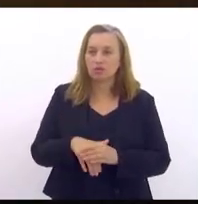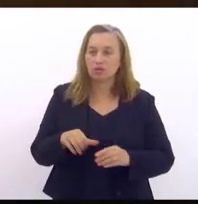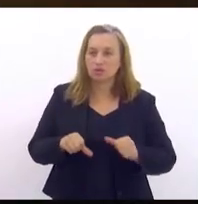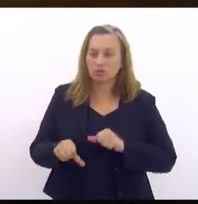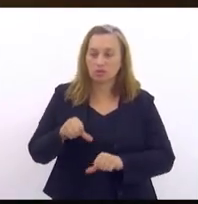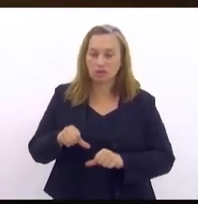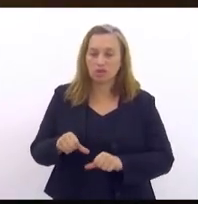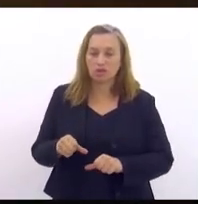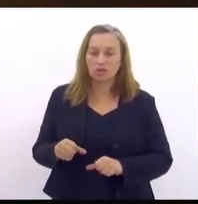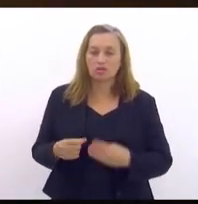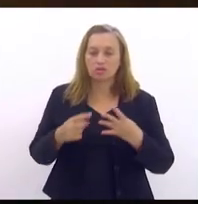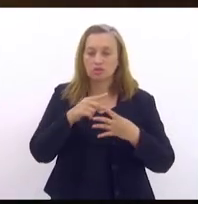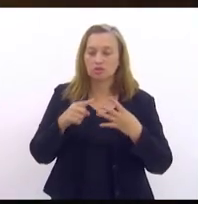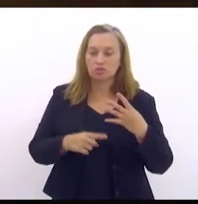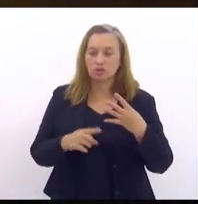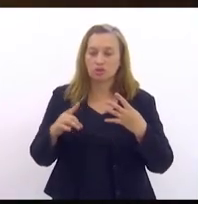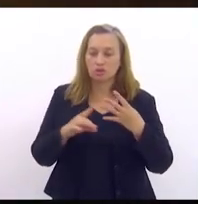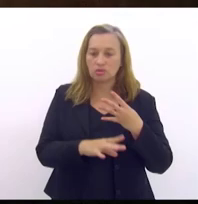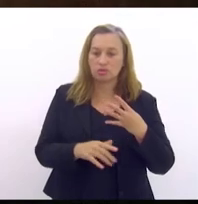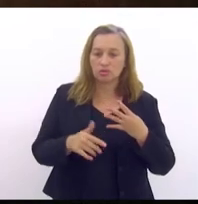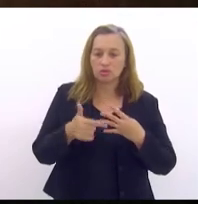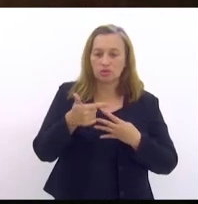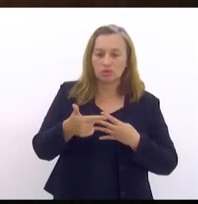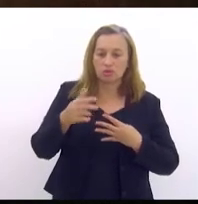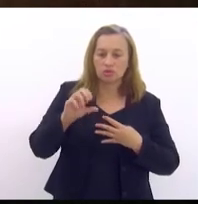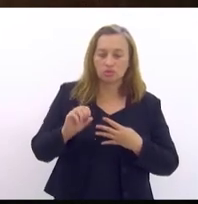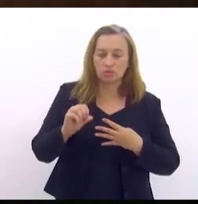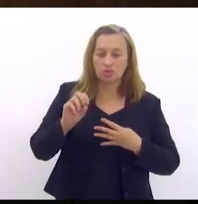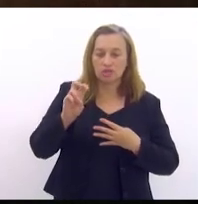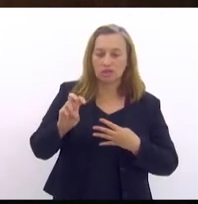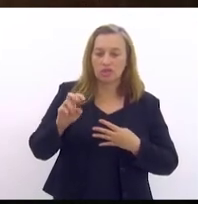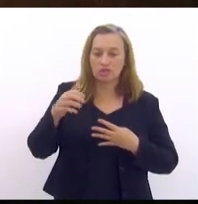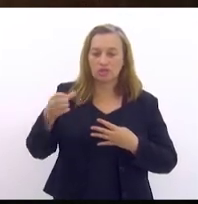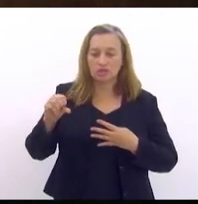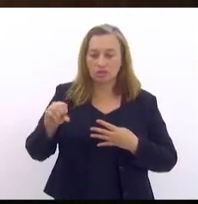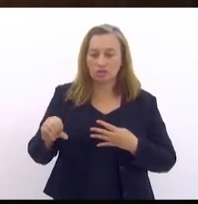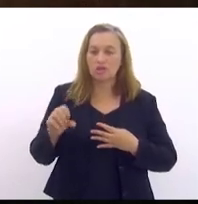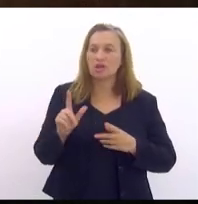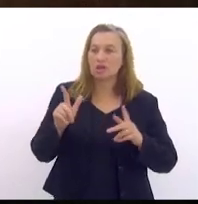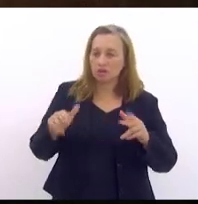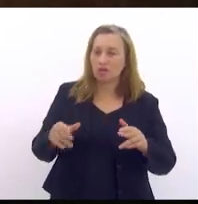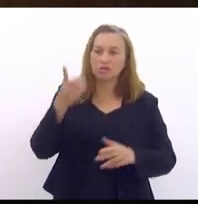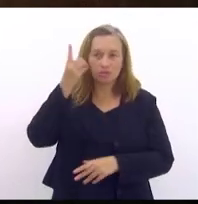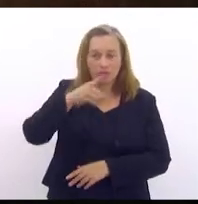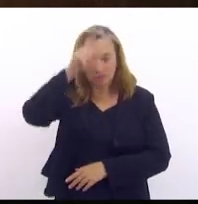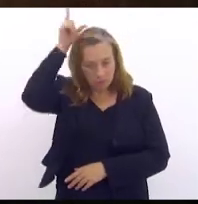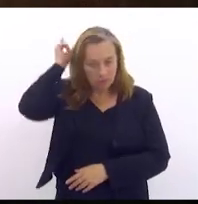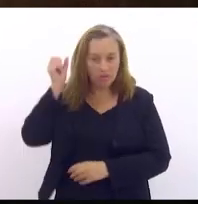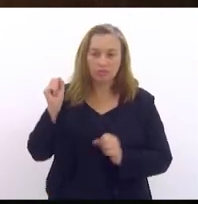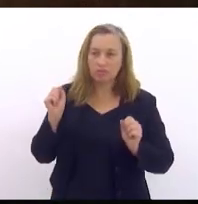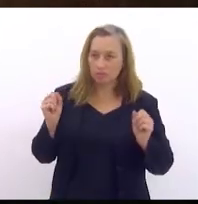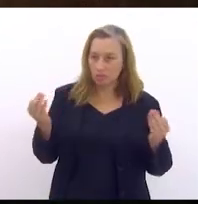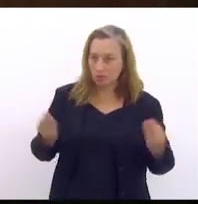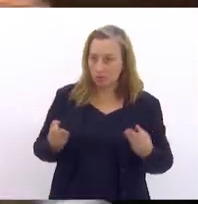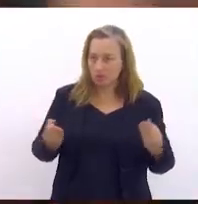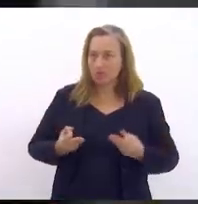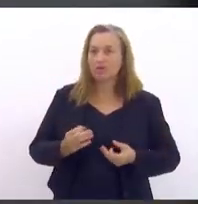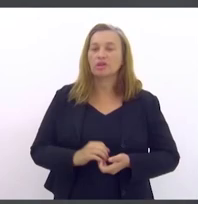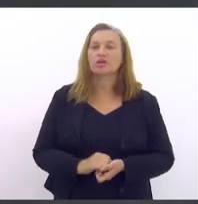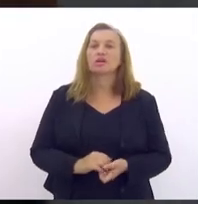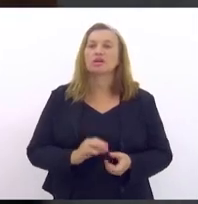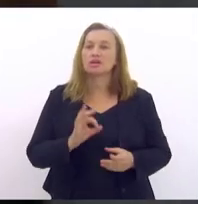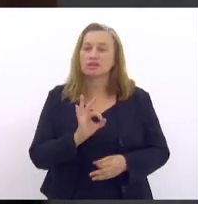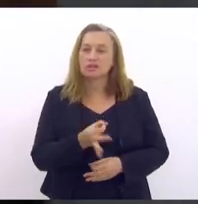nos 4 últimos projetos, 2509, 2510. Perfeito, igual o Luiz Paulo e o exatamente. Dani Balbi também.